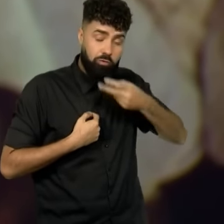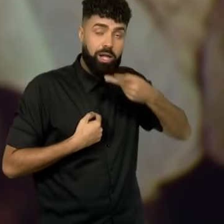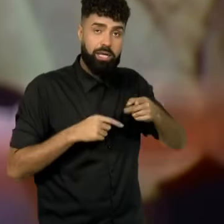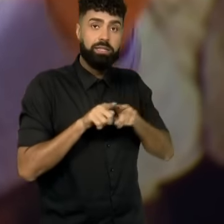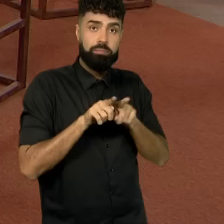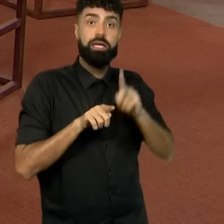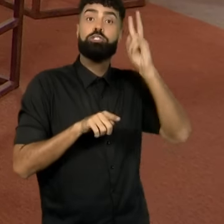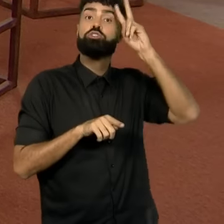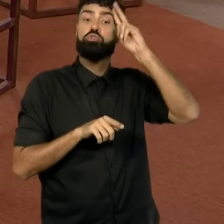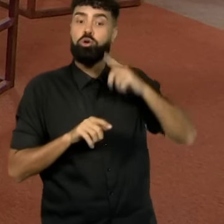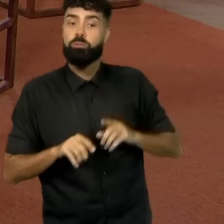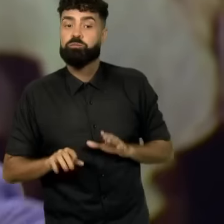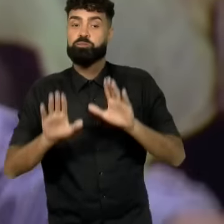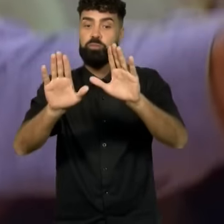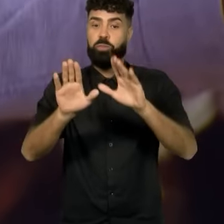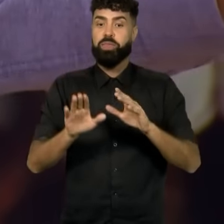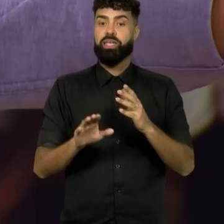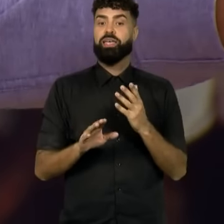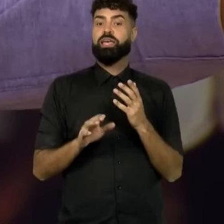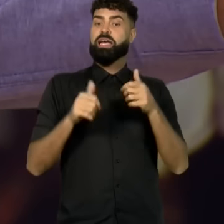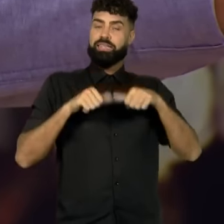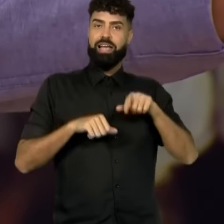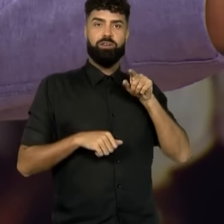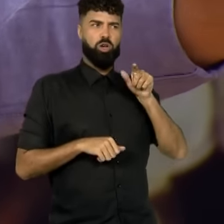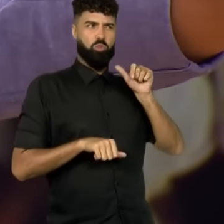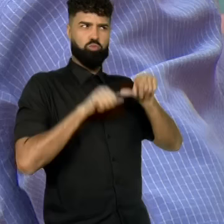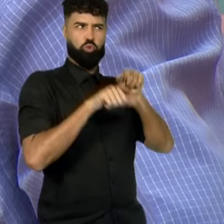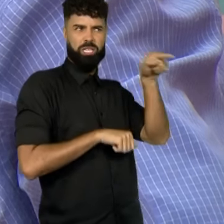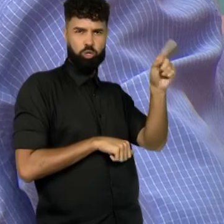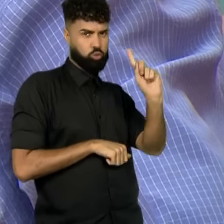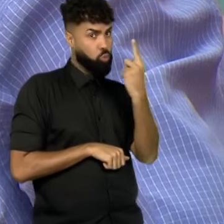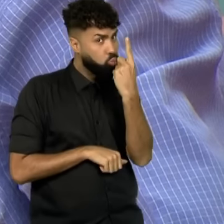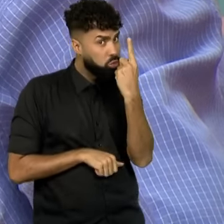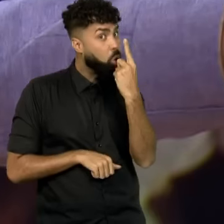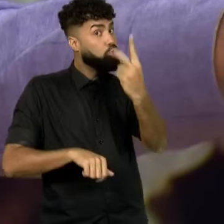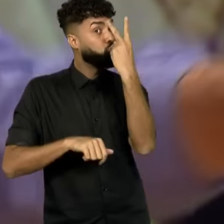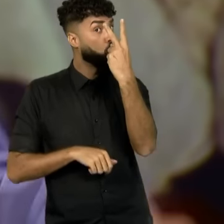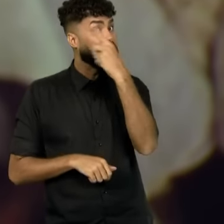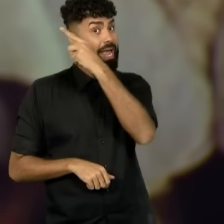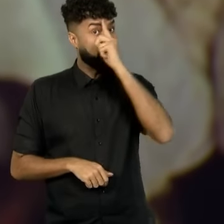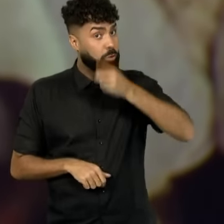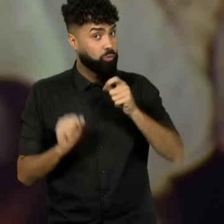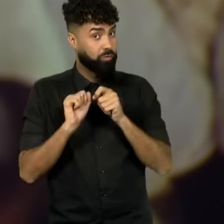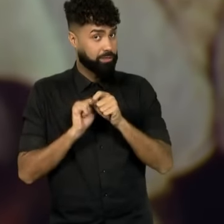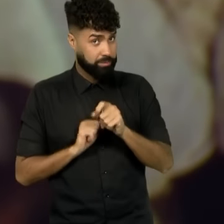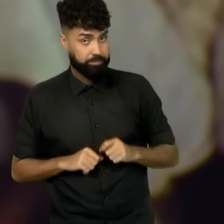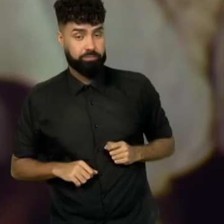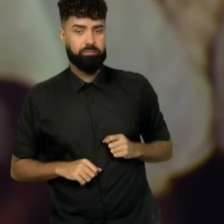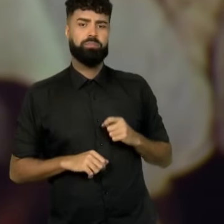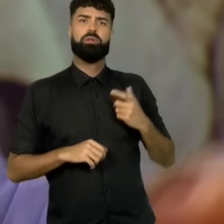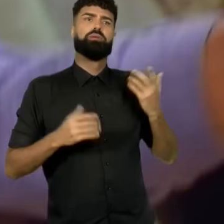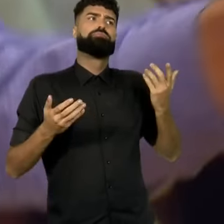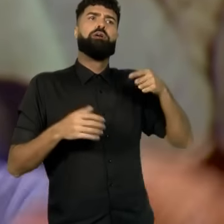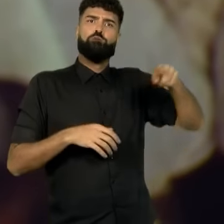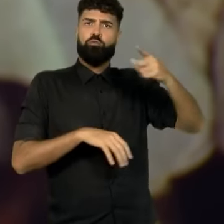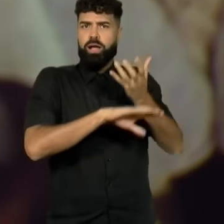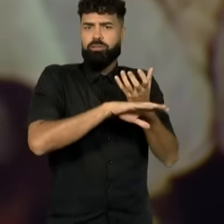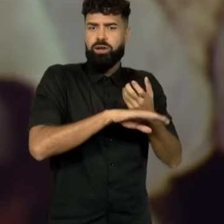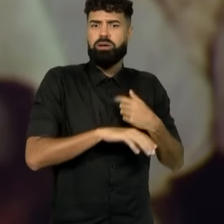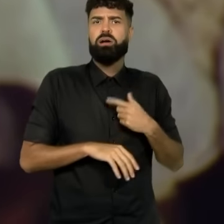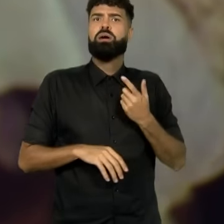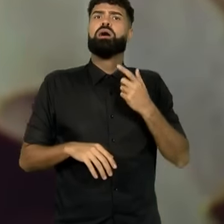Deixa eu falar a minha versão. Qual é a sua versão? Gravou, não é só essa modificação que teve, não. Teve duas que ele mandou te fazer. Aí ele vai gravar, ele chamando,